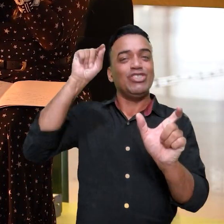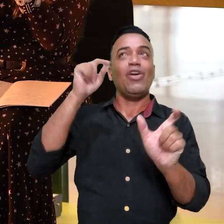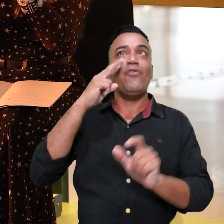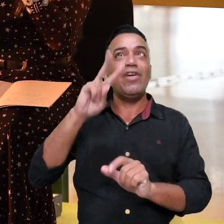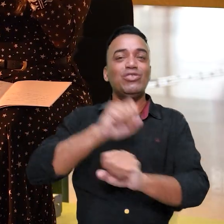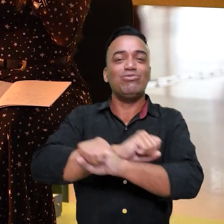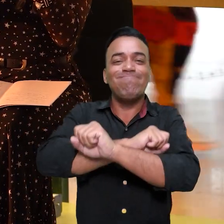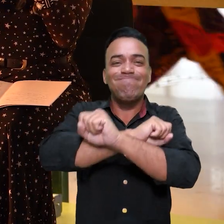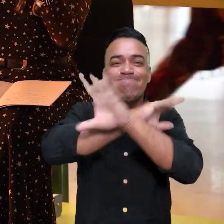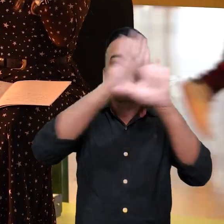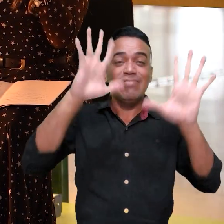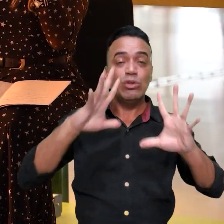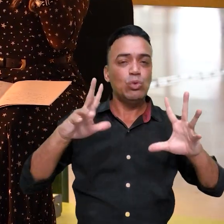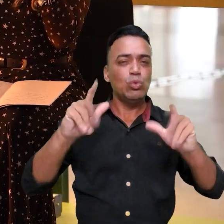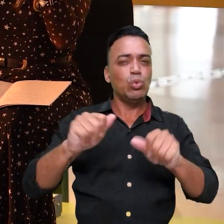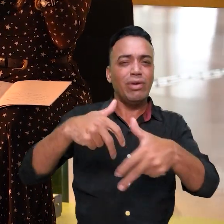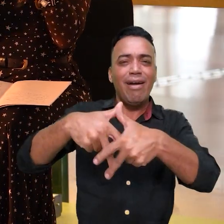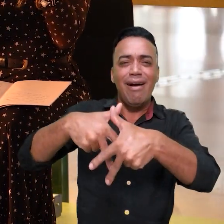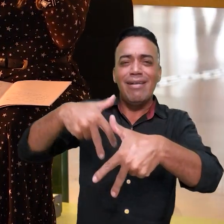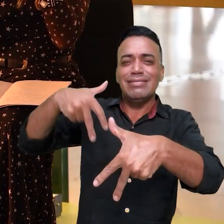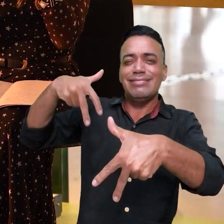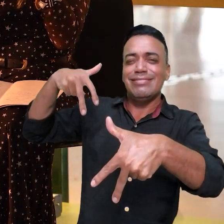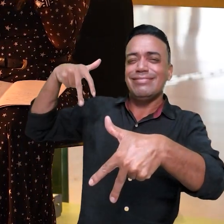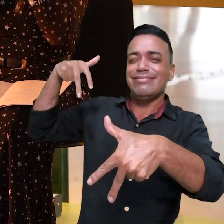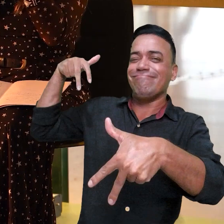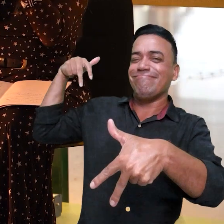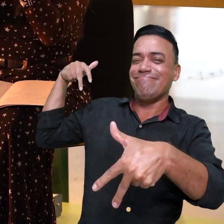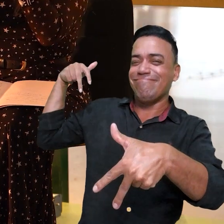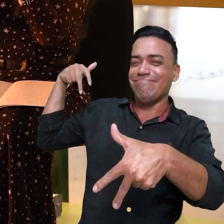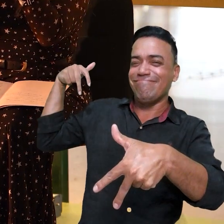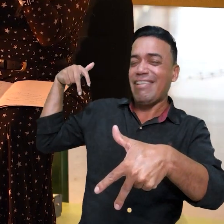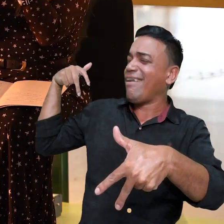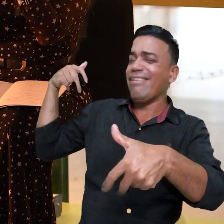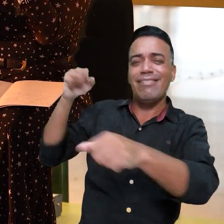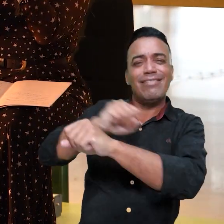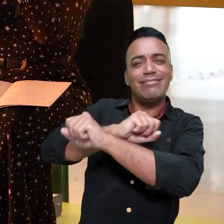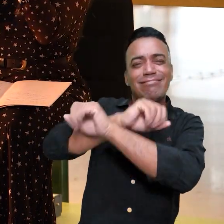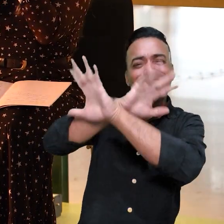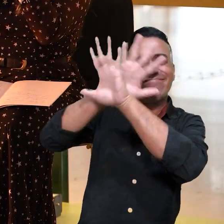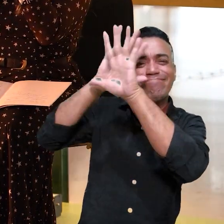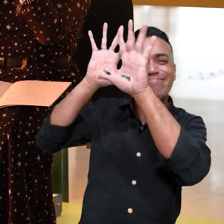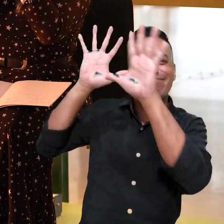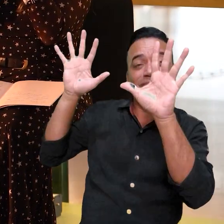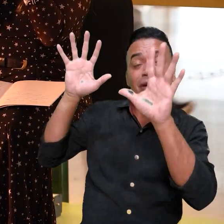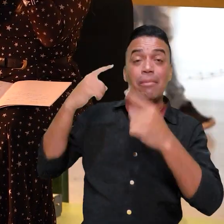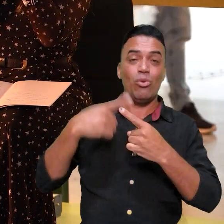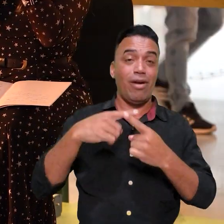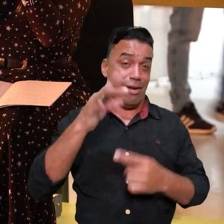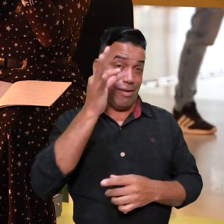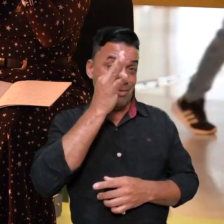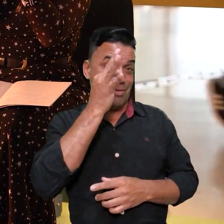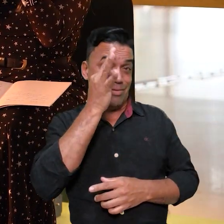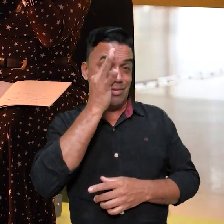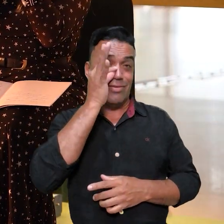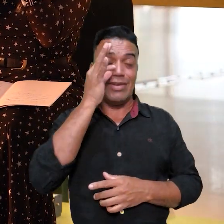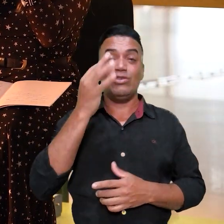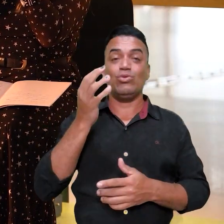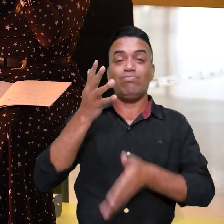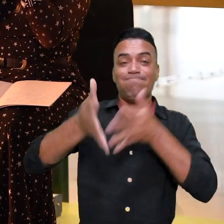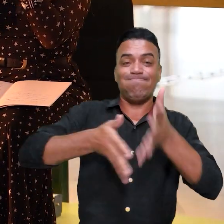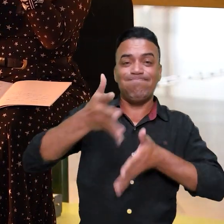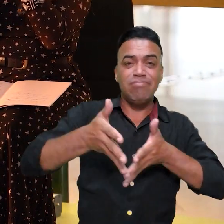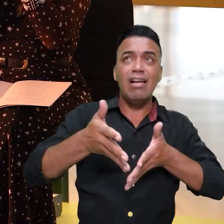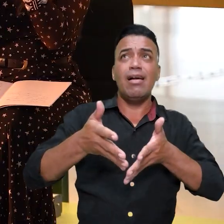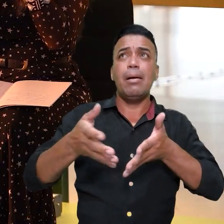muito claramente toda uma ancestralidade ali. Isso é muito claro, porque ela está falando de